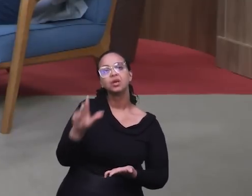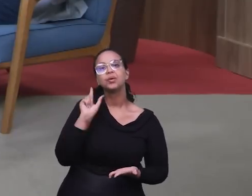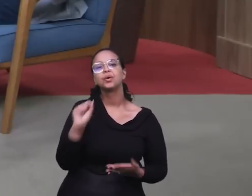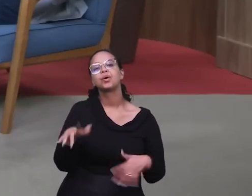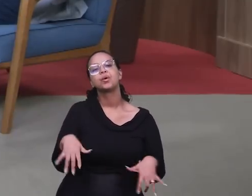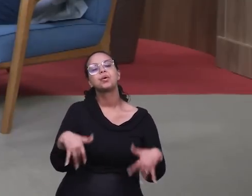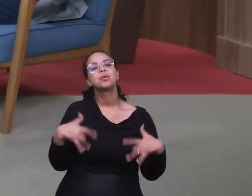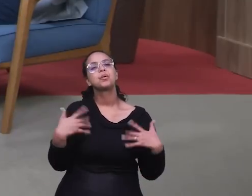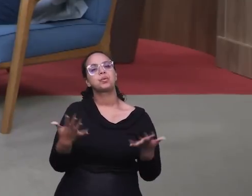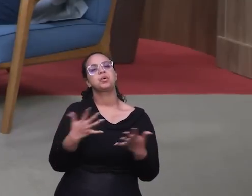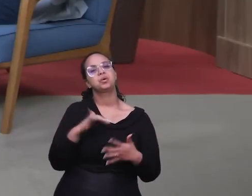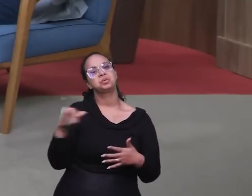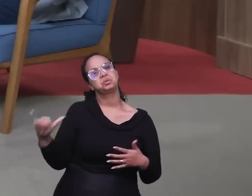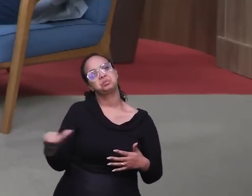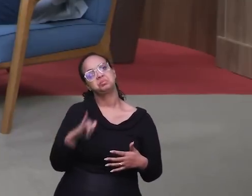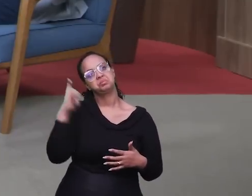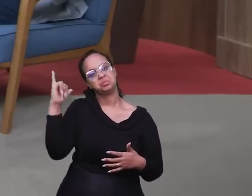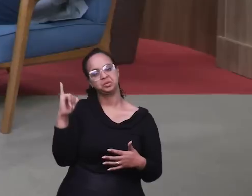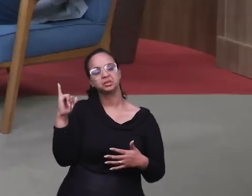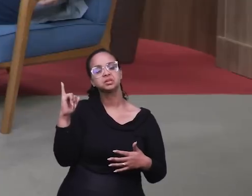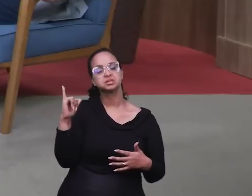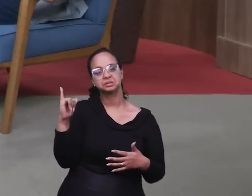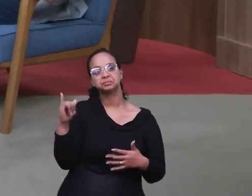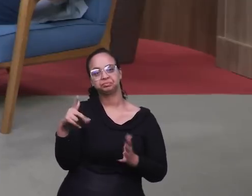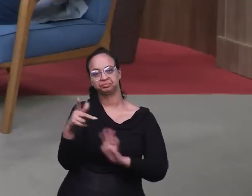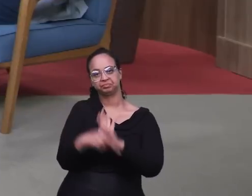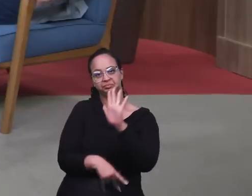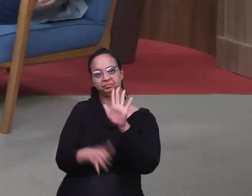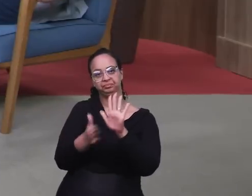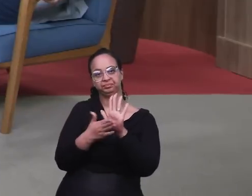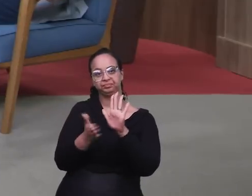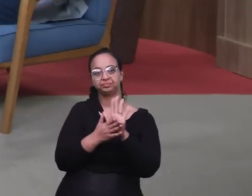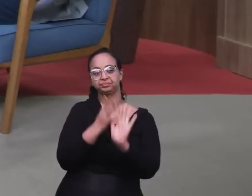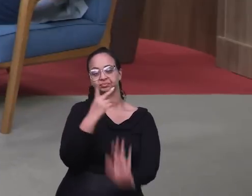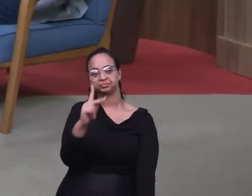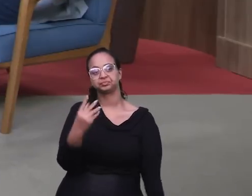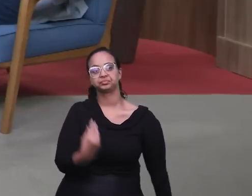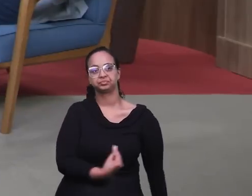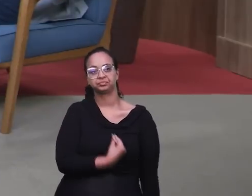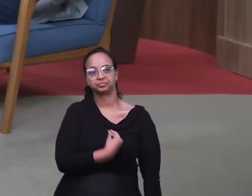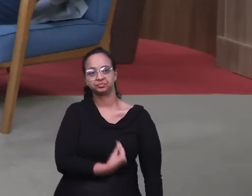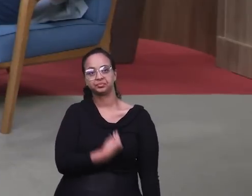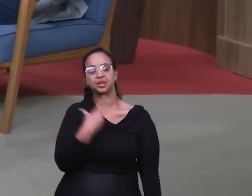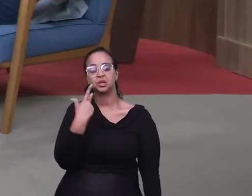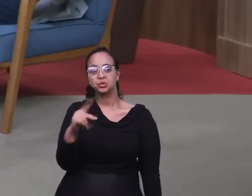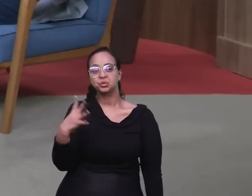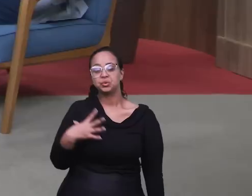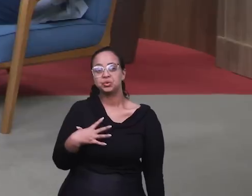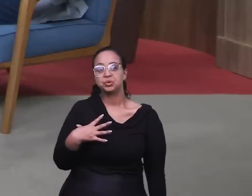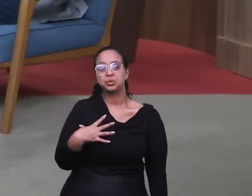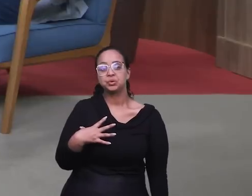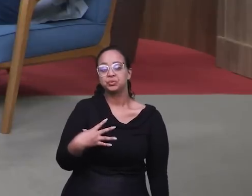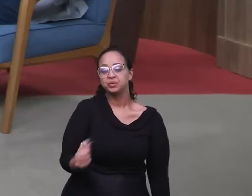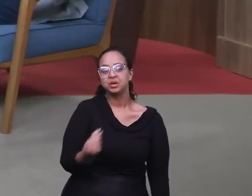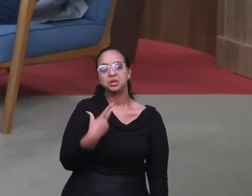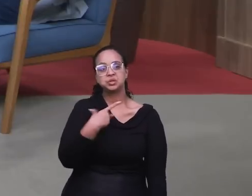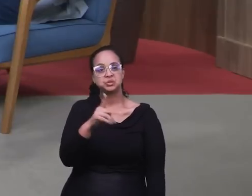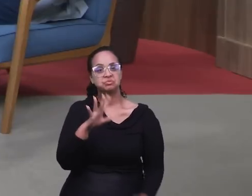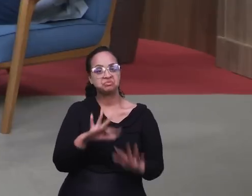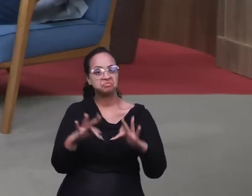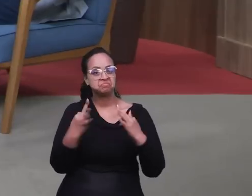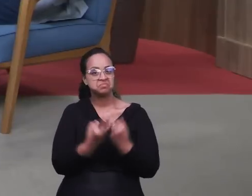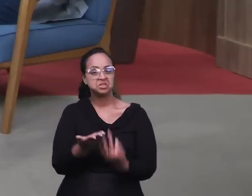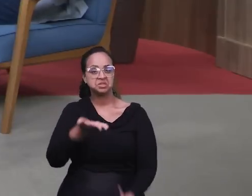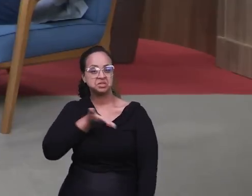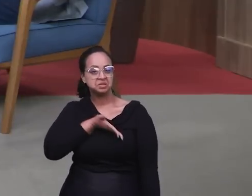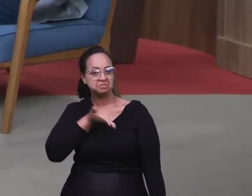qual a importância do programa Anunciando o Evangelho Eterno para a sua vida, para a vida da sua família, para os seus amigos, para a